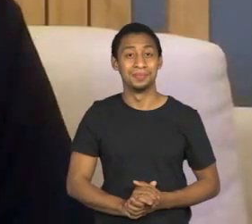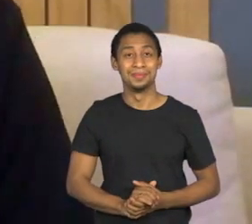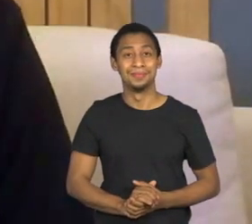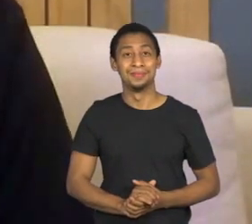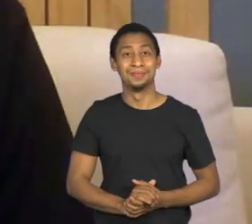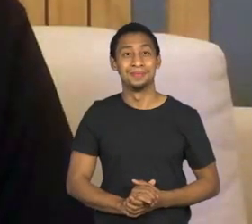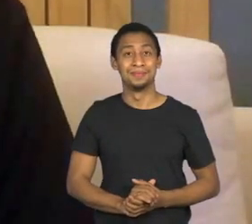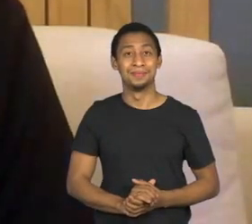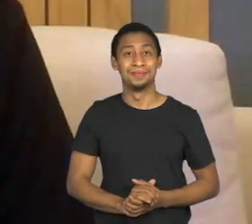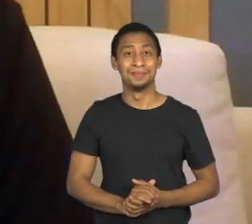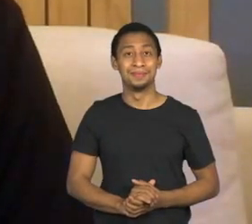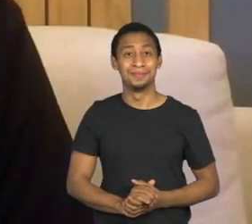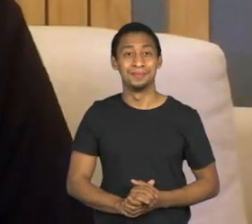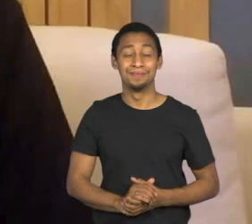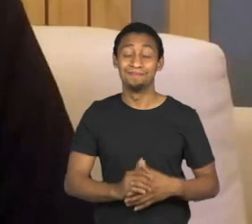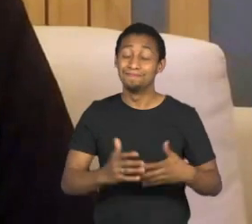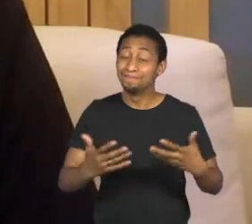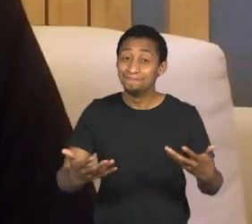Mano,